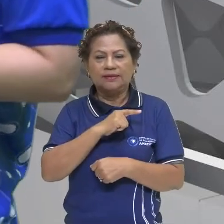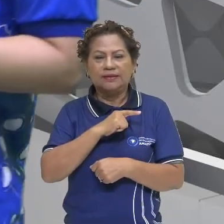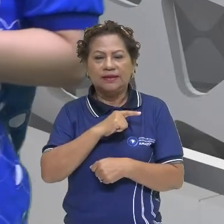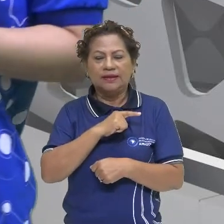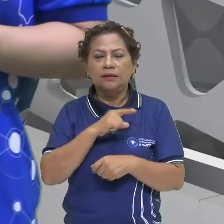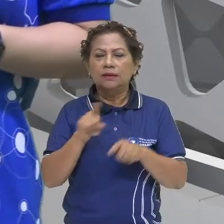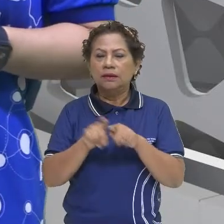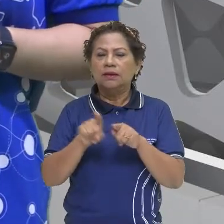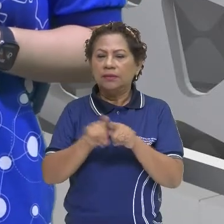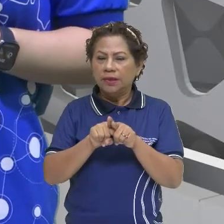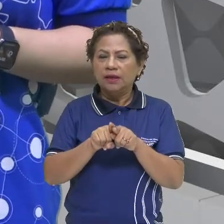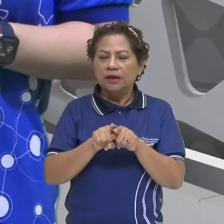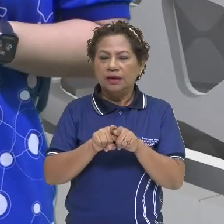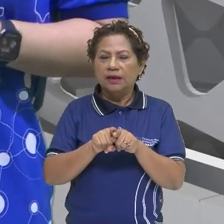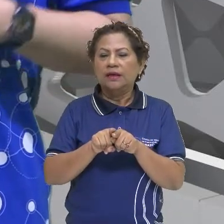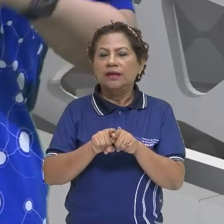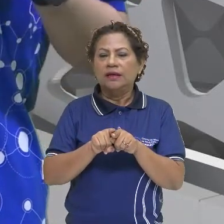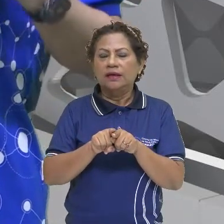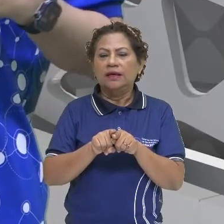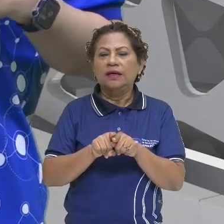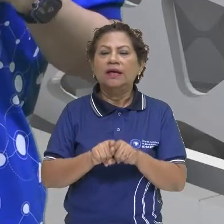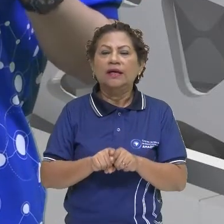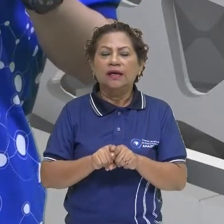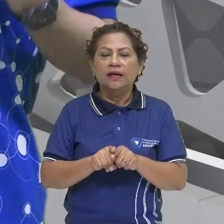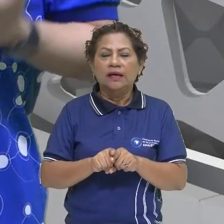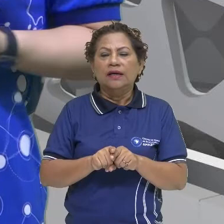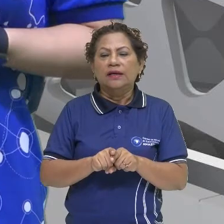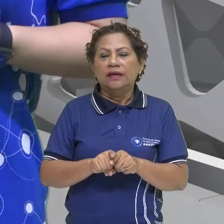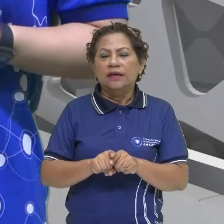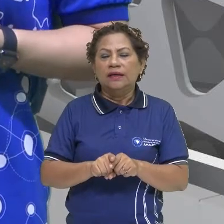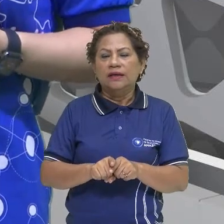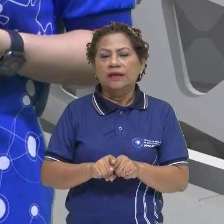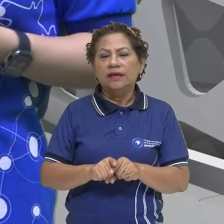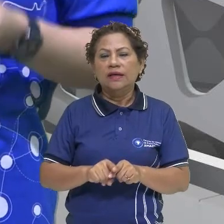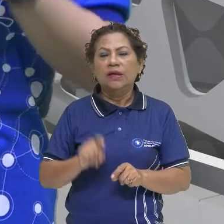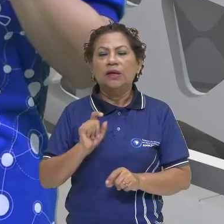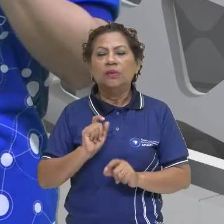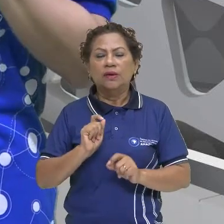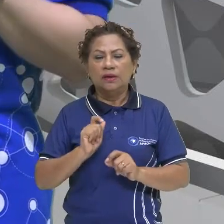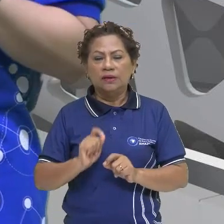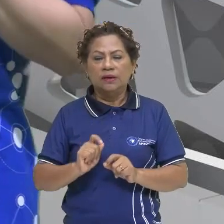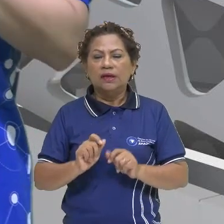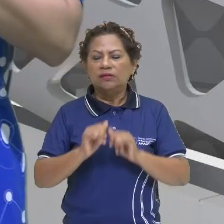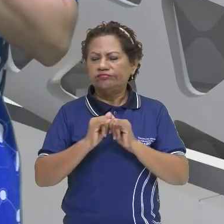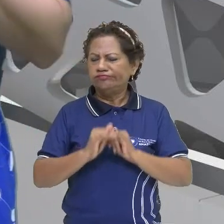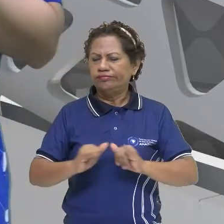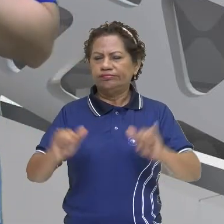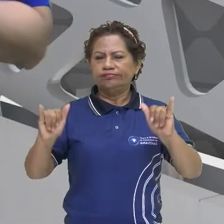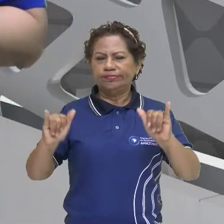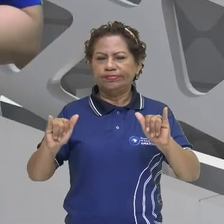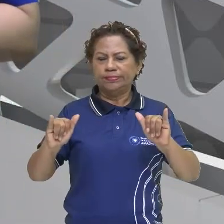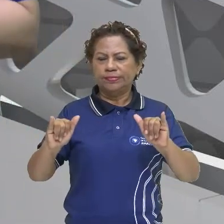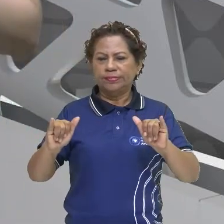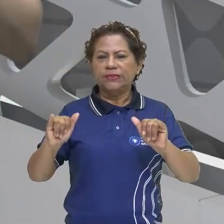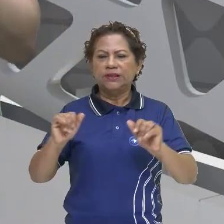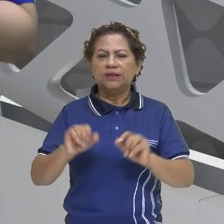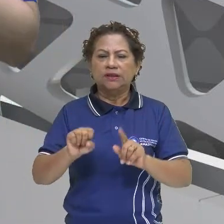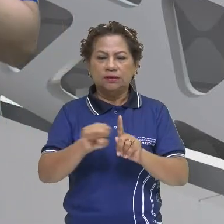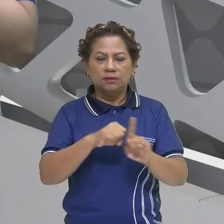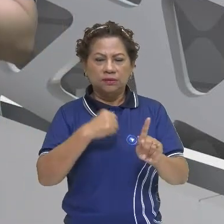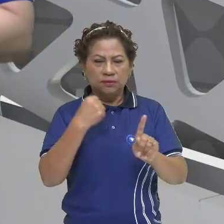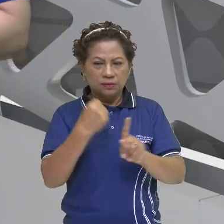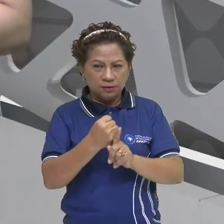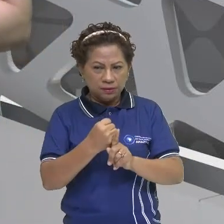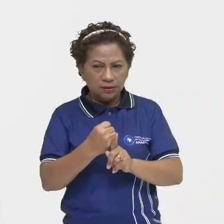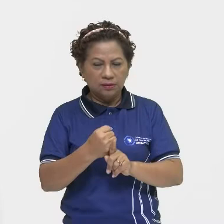vendo uma obra dele e tem uma dose de ironia. Tem uma obra dele que é muito conhecida, que é Girl